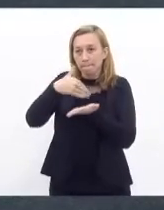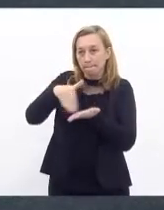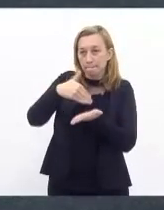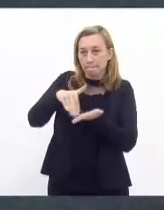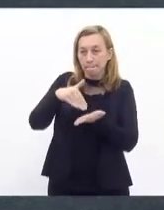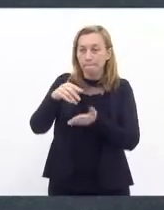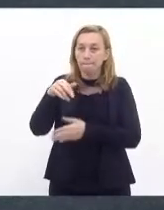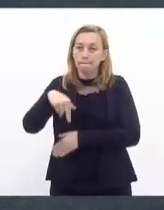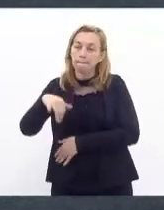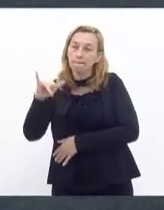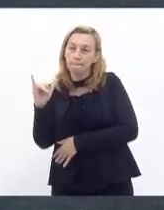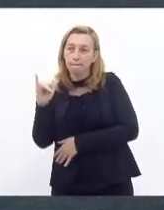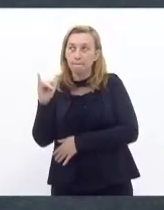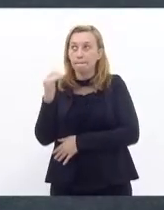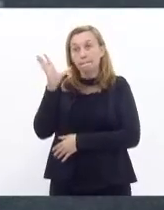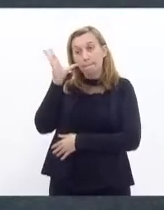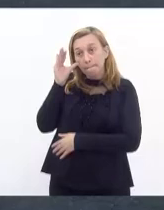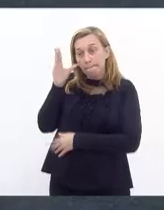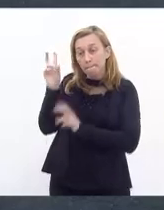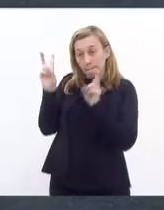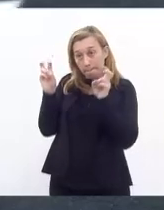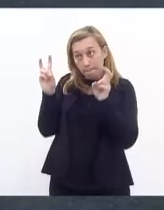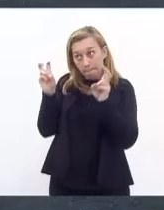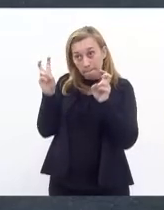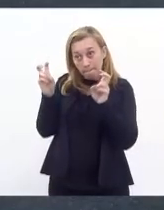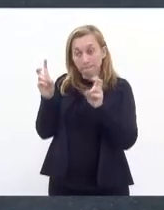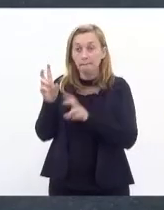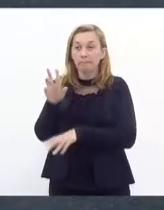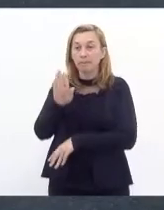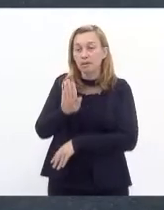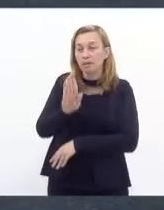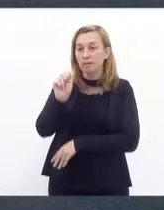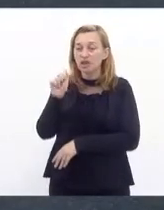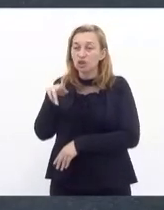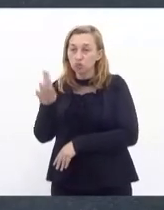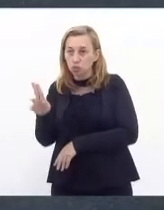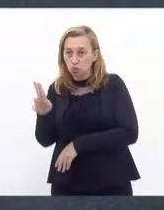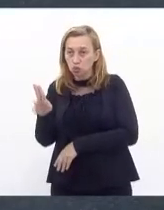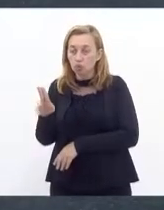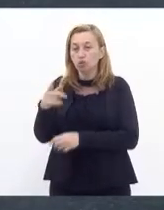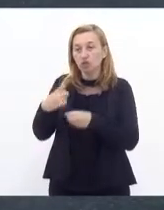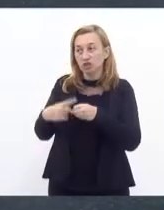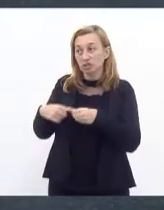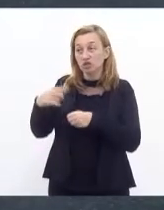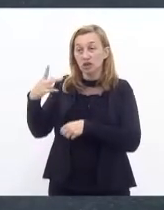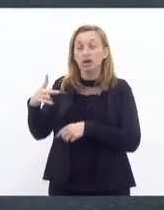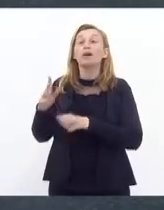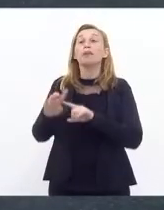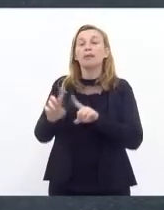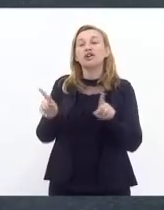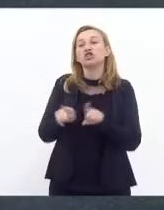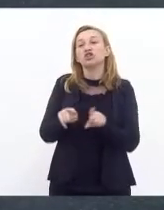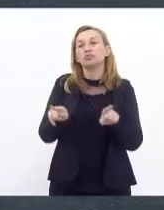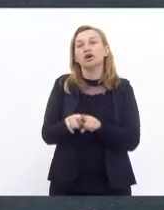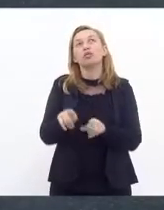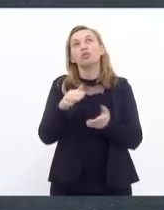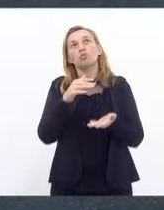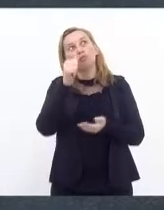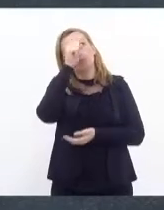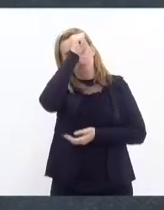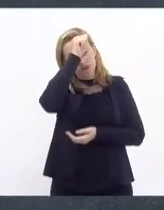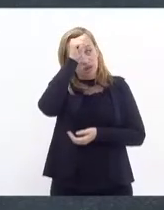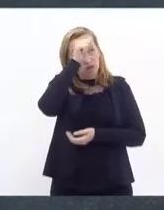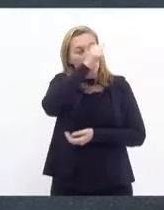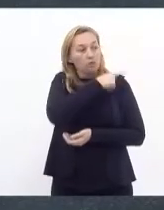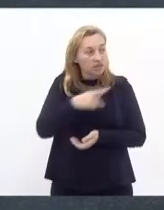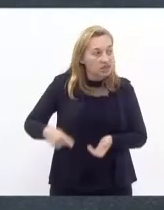parece estar interessada na matéria, já que pega a questão do Guandu, município de Nova Iguaçu, mas também o presidente da